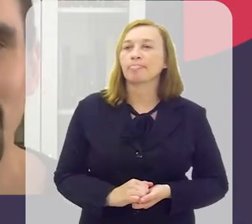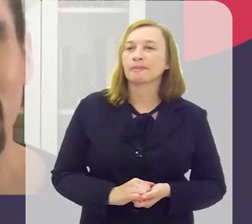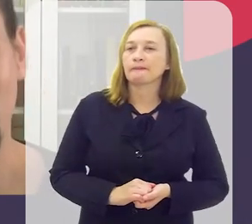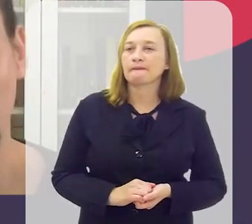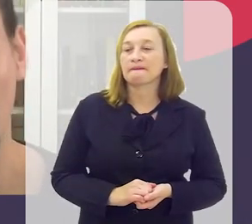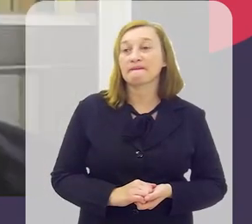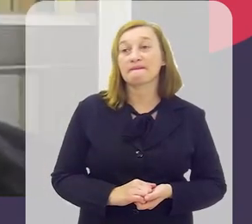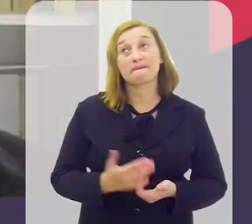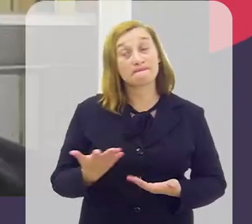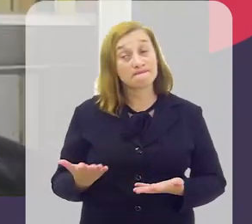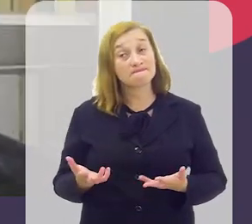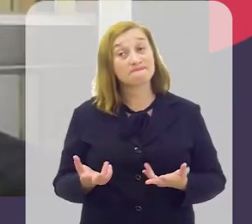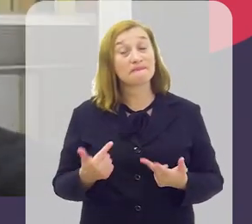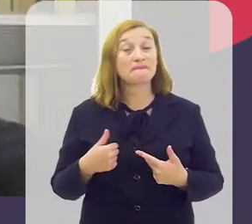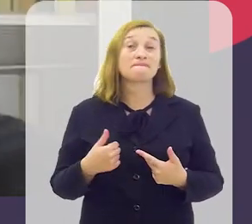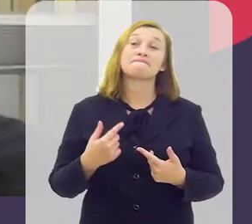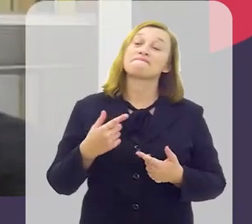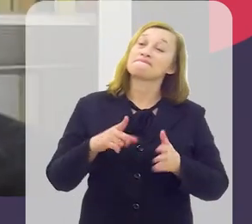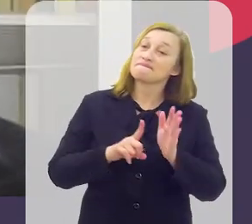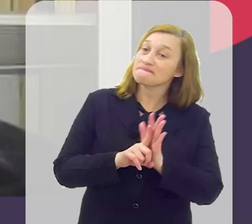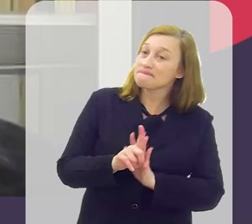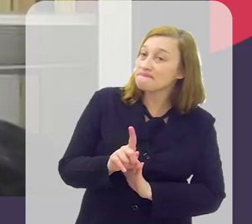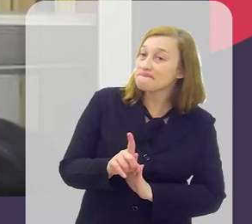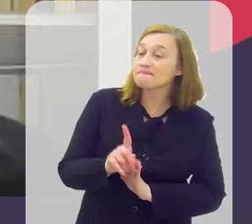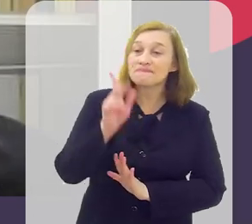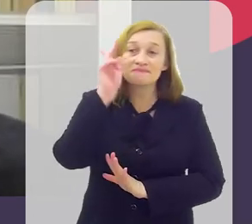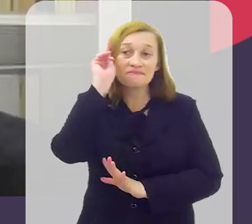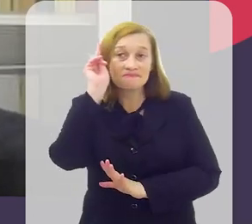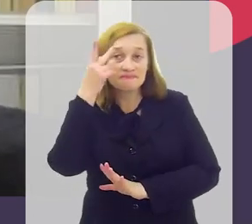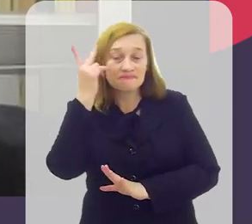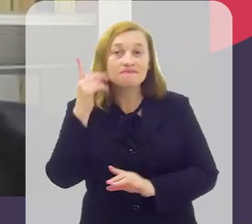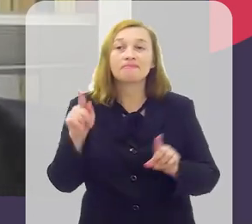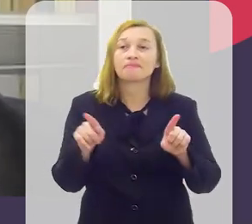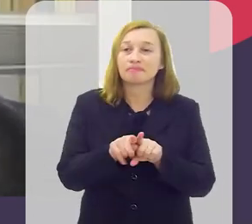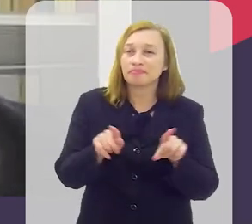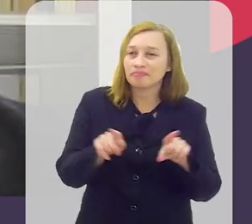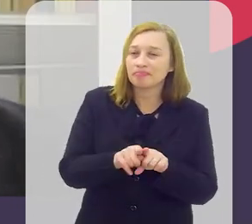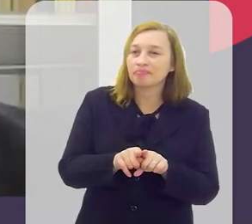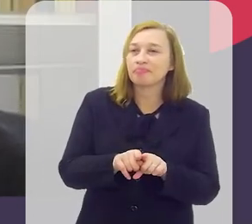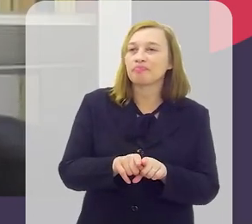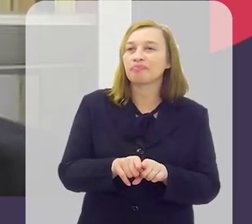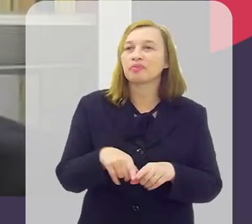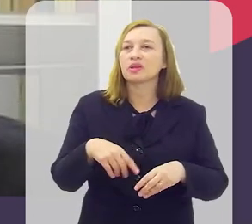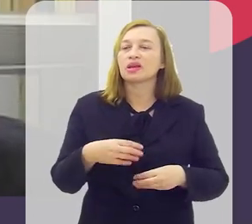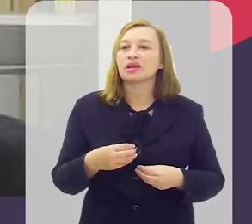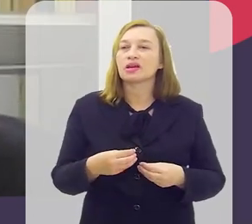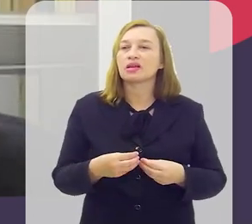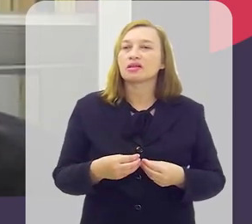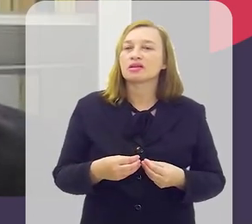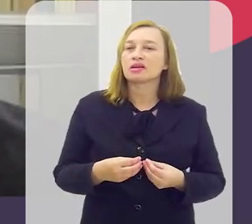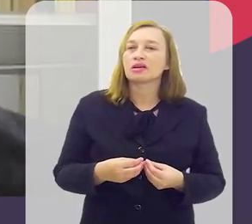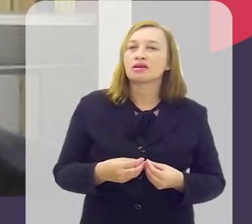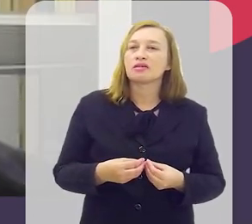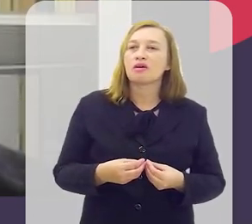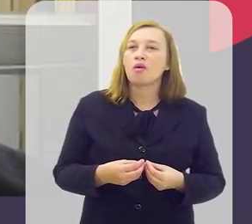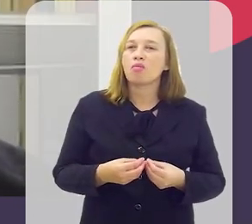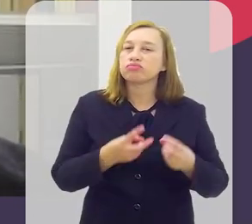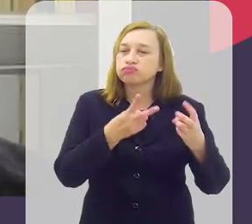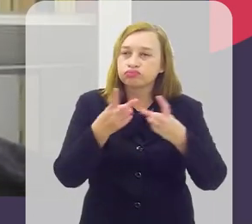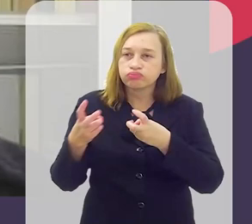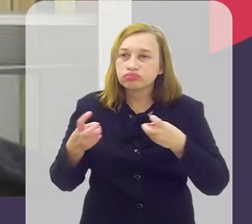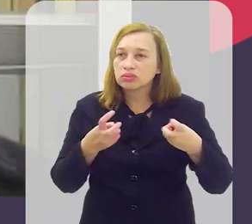Bom, a minha abordagem, né, por ser uma abordagem histórica, buscou também minimamente contextualizar,